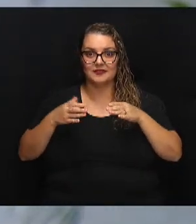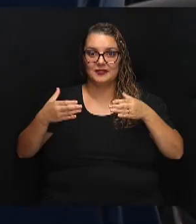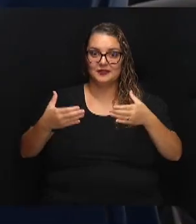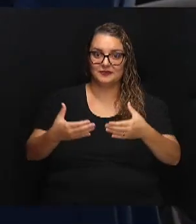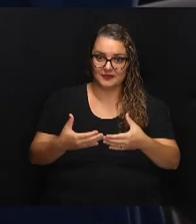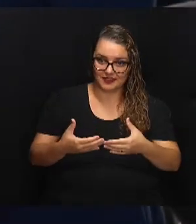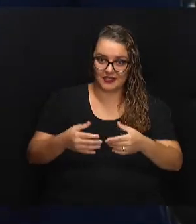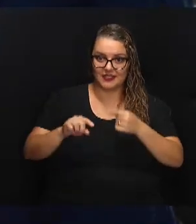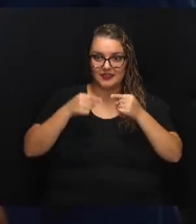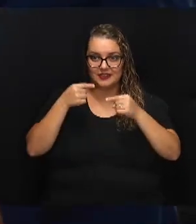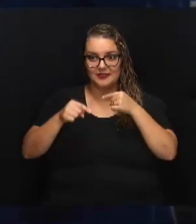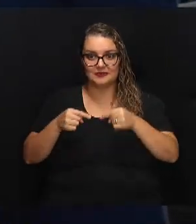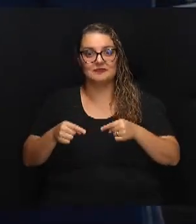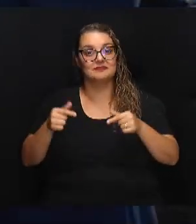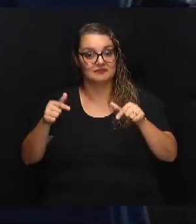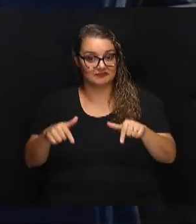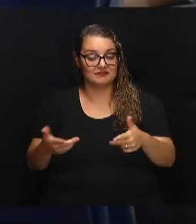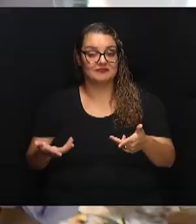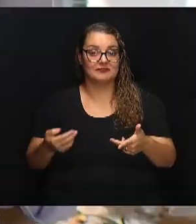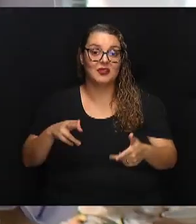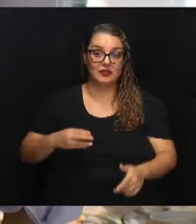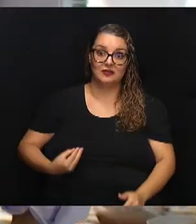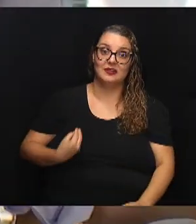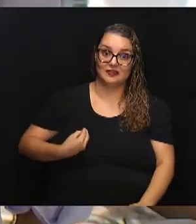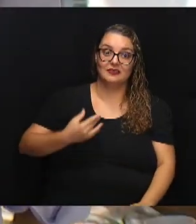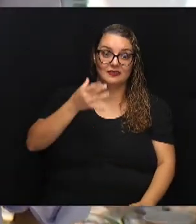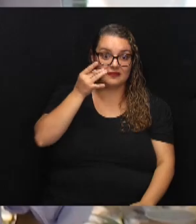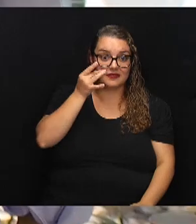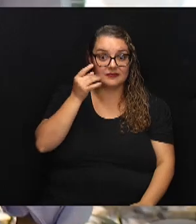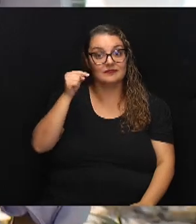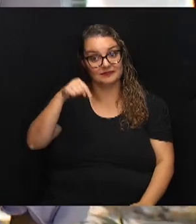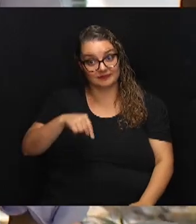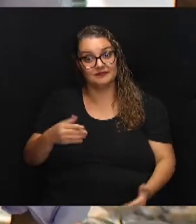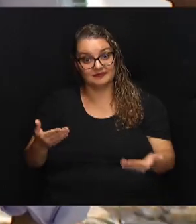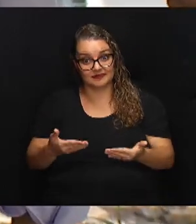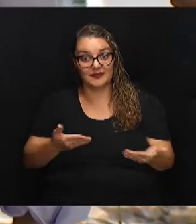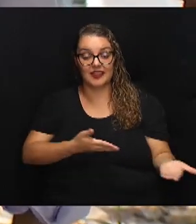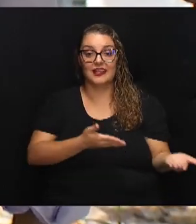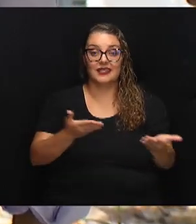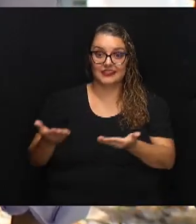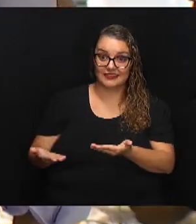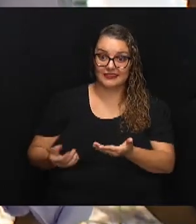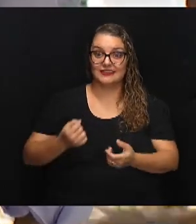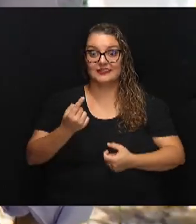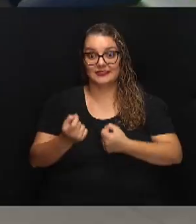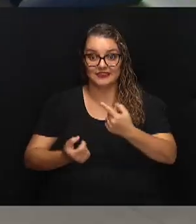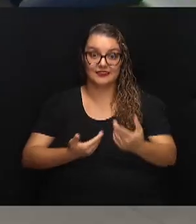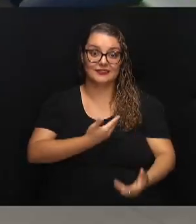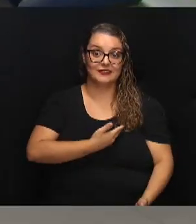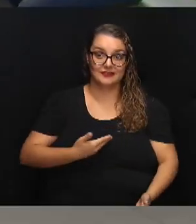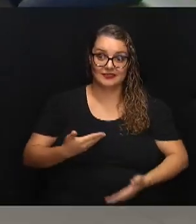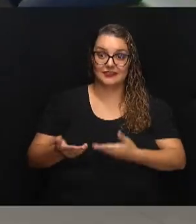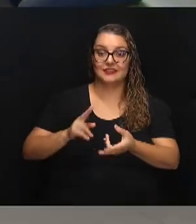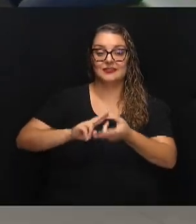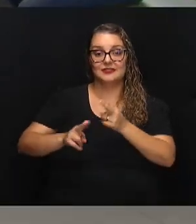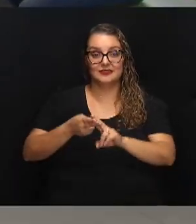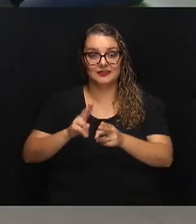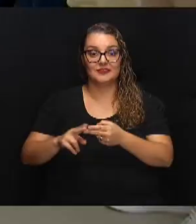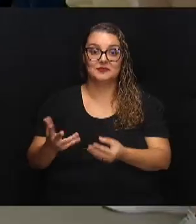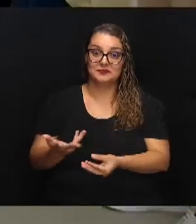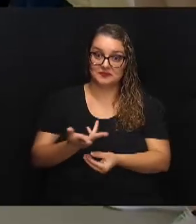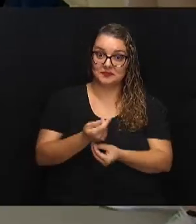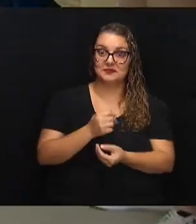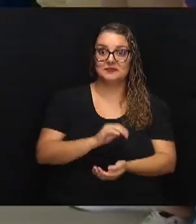e música ambiente ou ao vivo, e neste caso, com a apresentação de algum servidor com habilidades